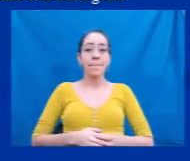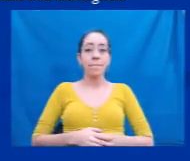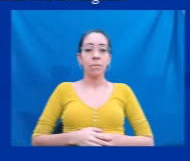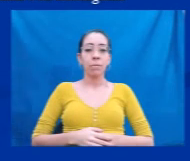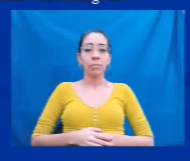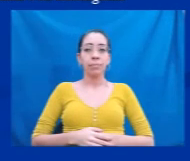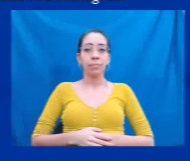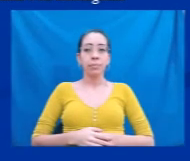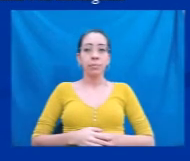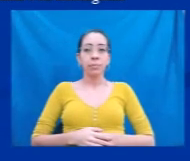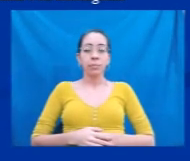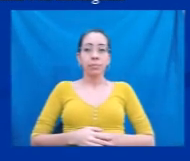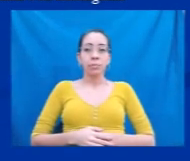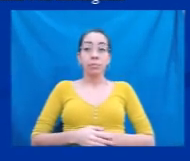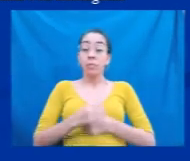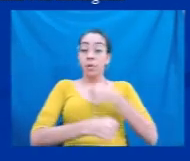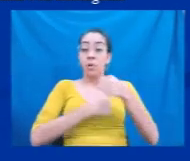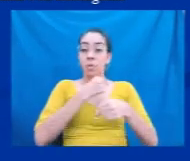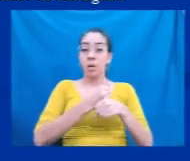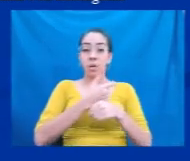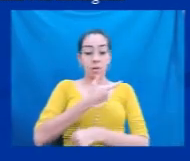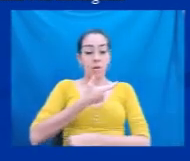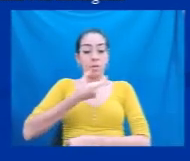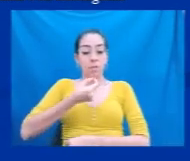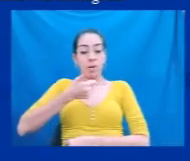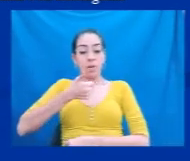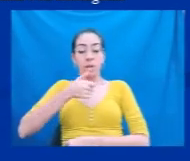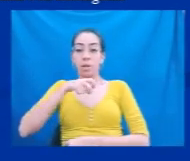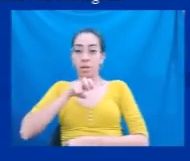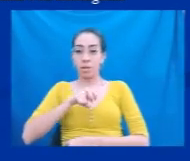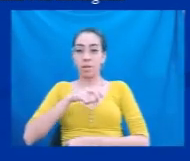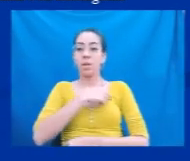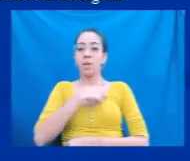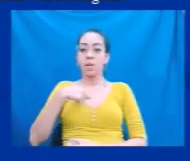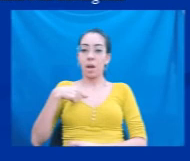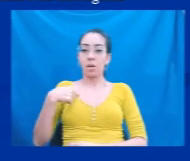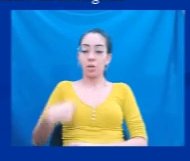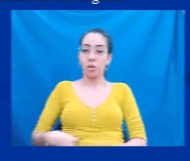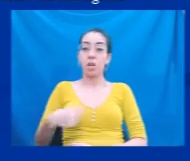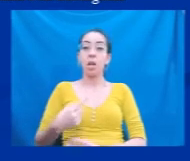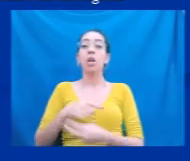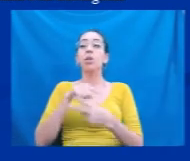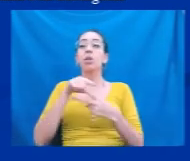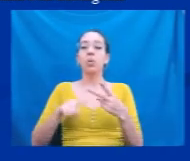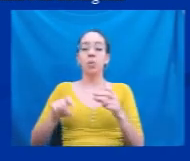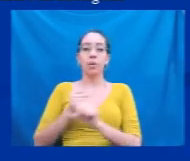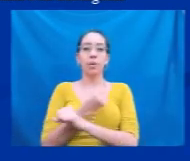Bem, em 2015 houve um outro acidente que foi na China, com duas grandes explosões que ocorreram em armazéns industriais na